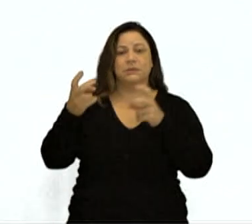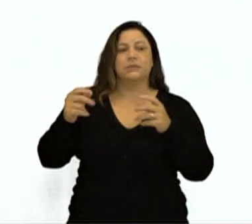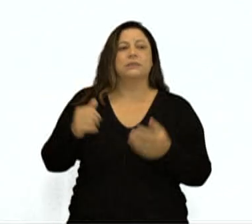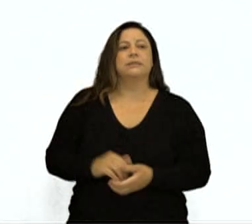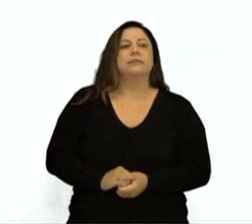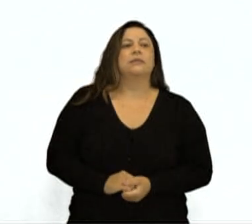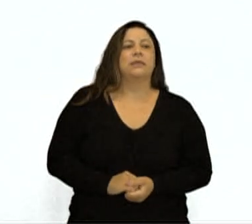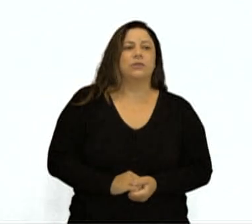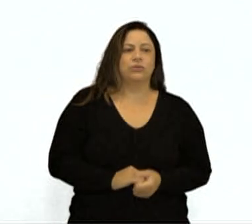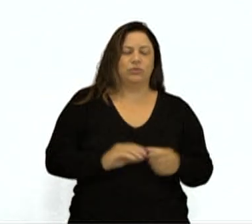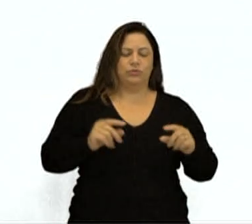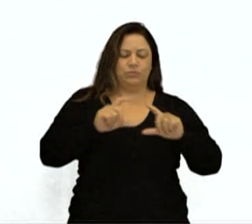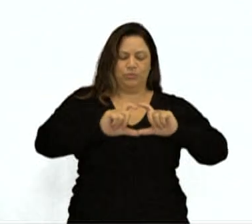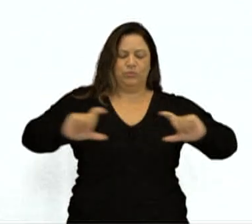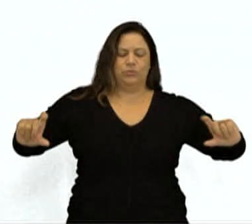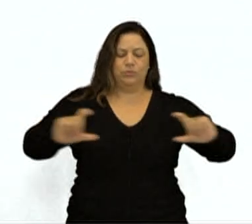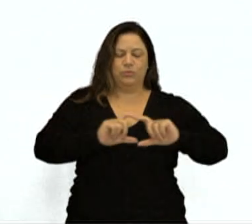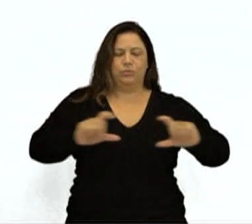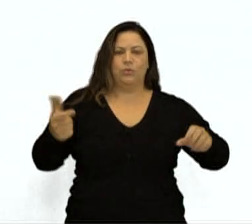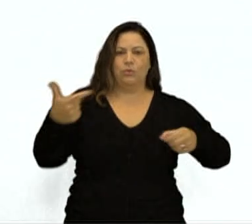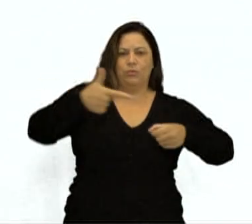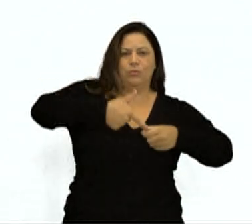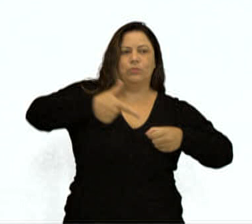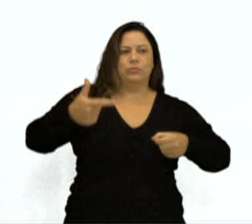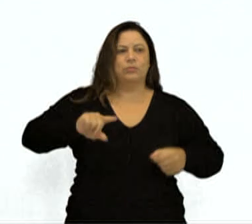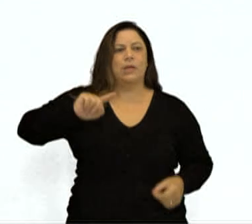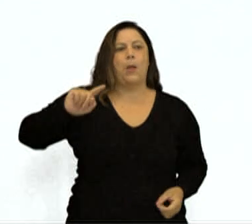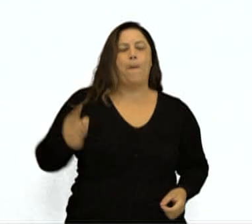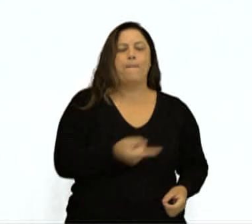nosso reservatório de combustível é